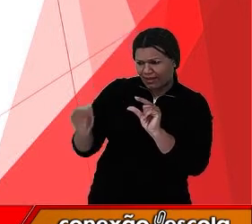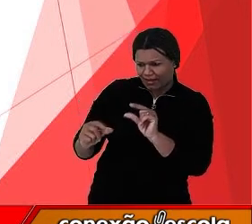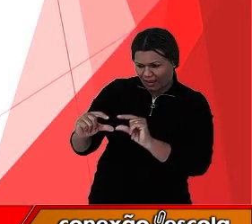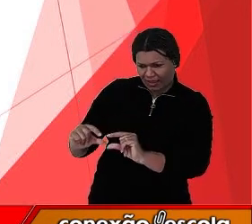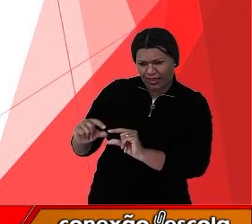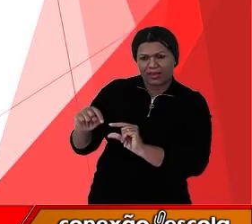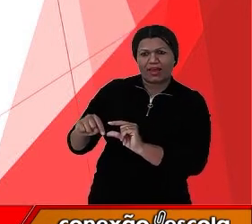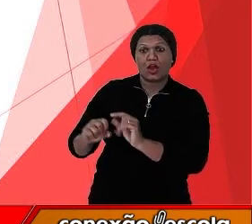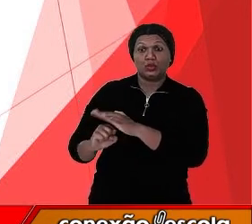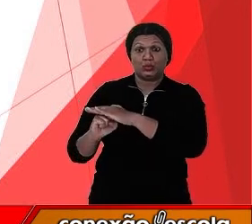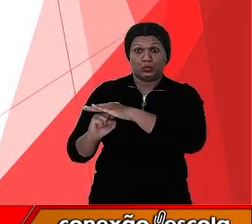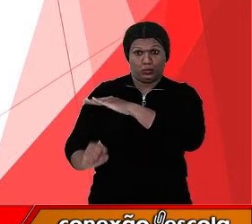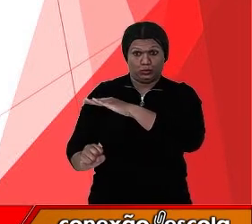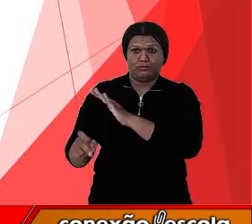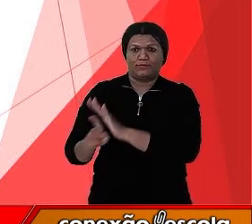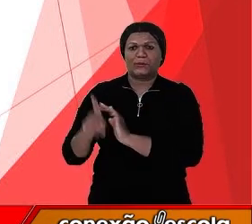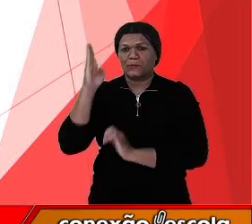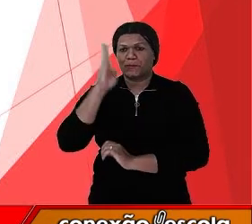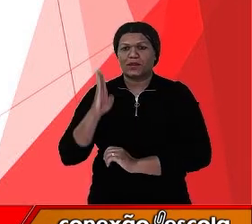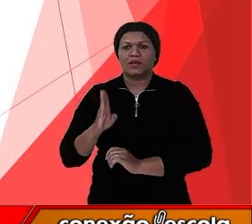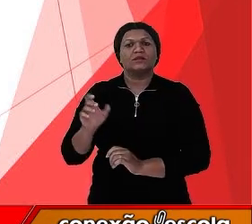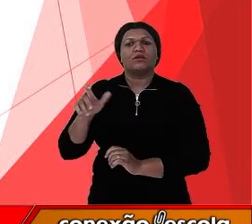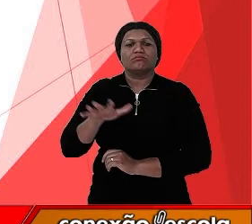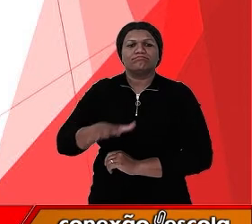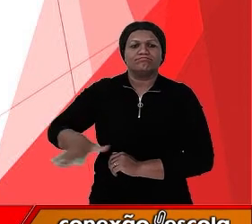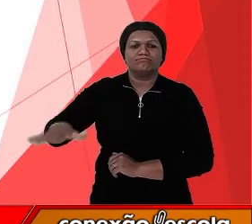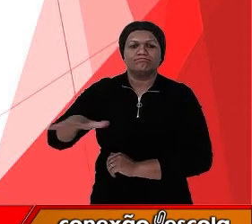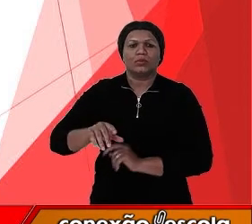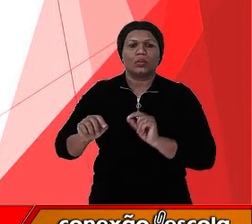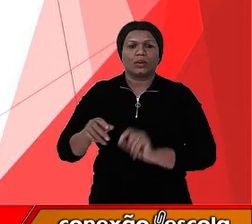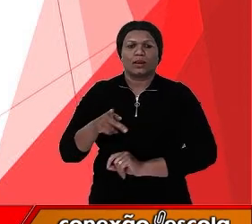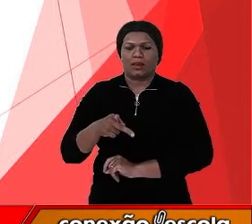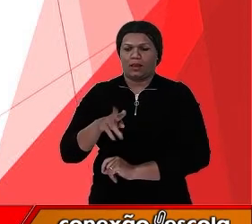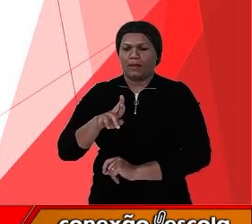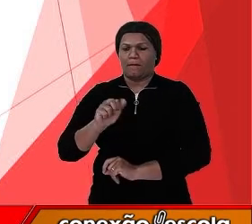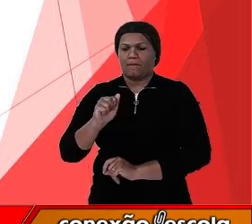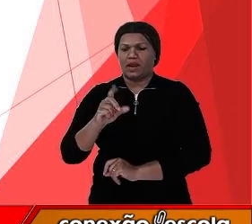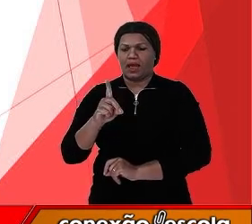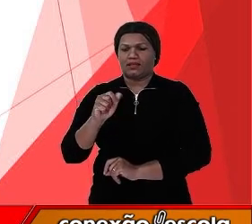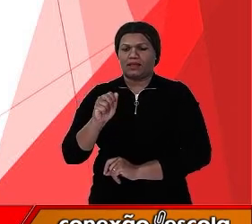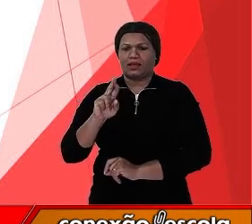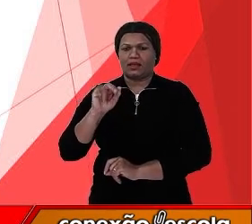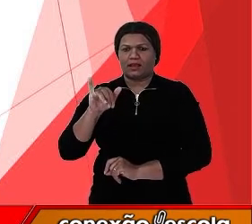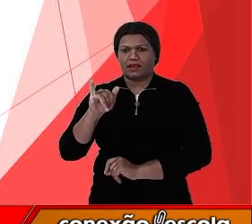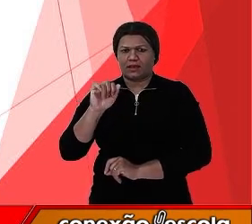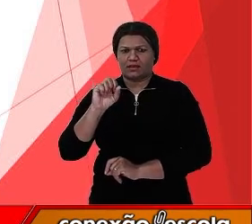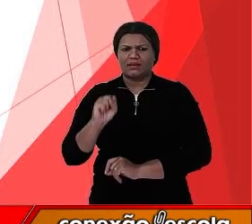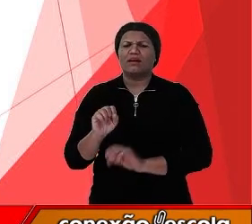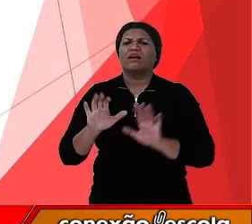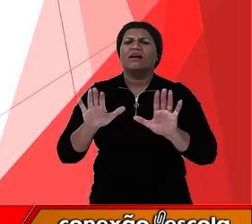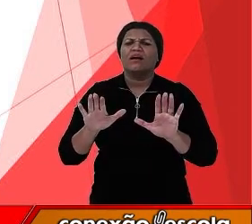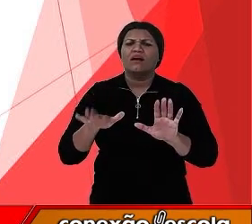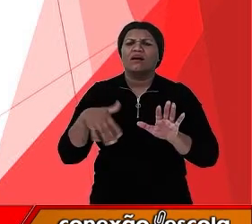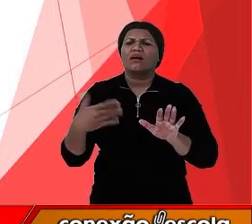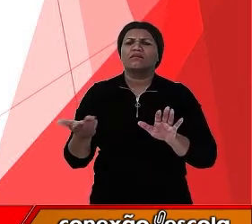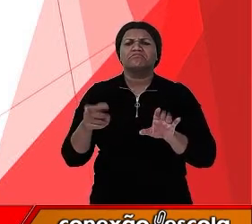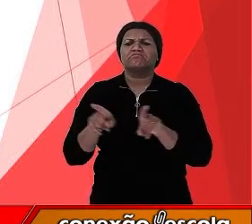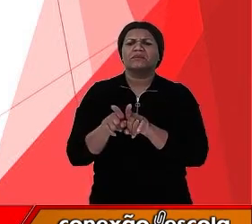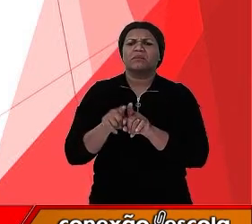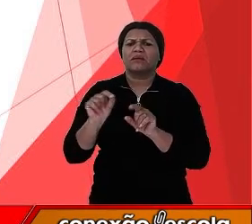amarelo no sul do Brasil O Domínio das pradarias mas professor e essas